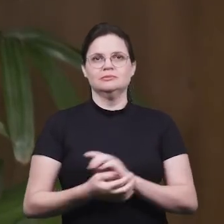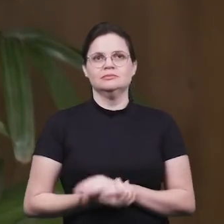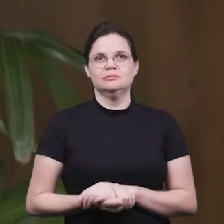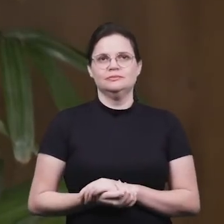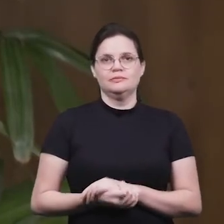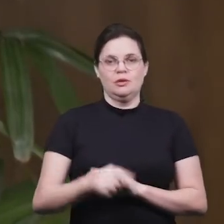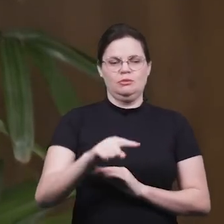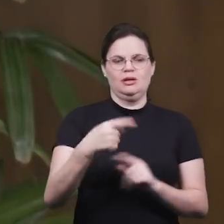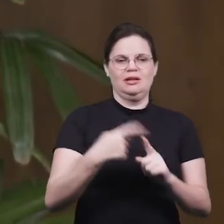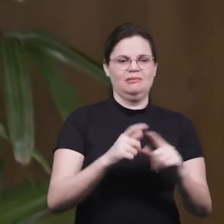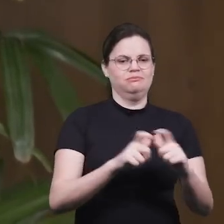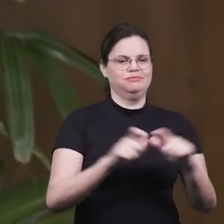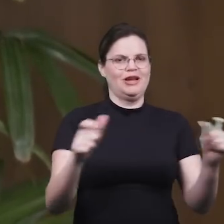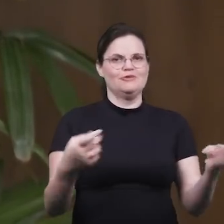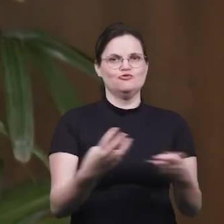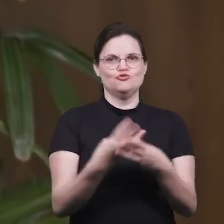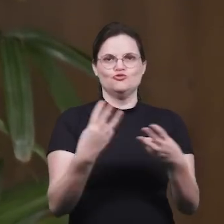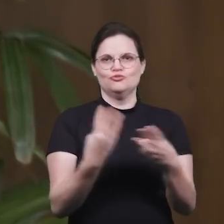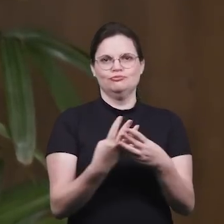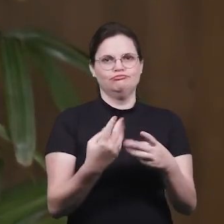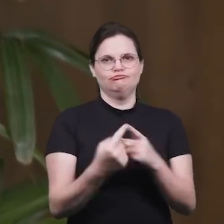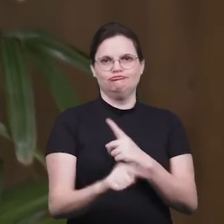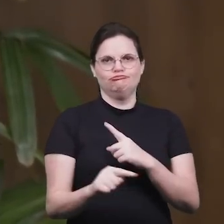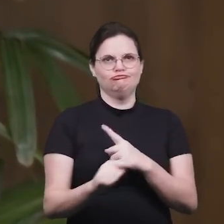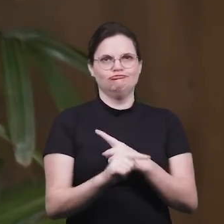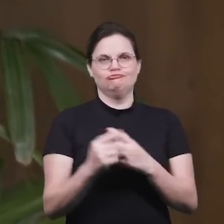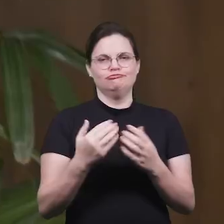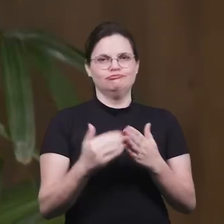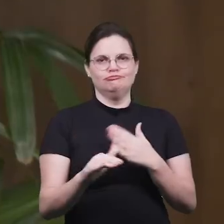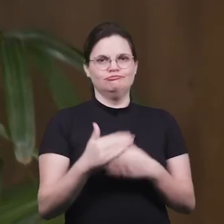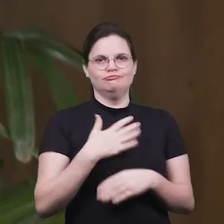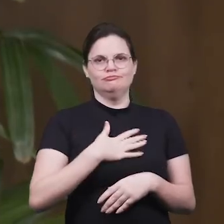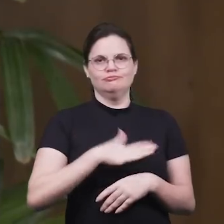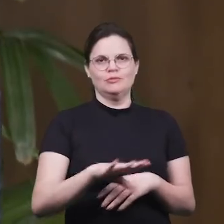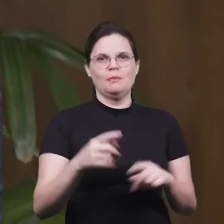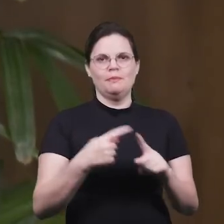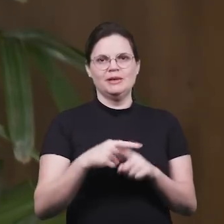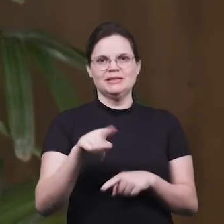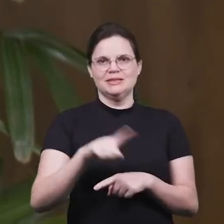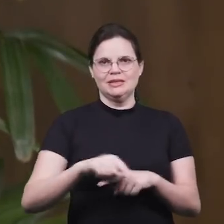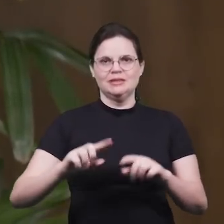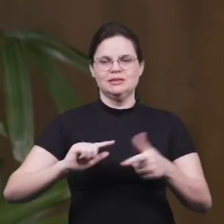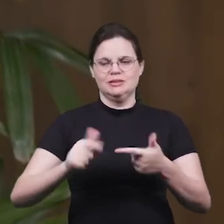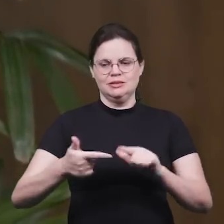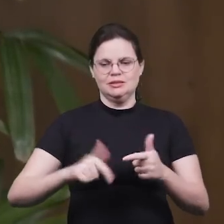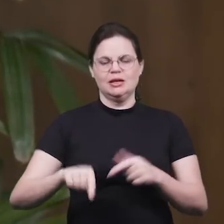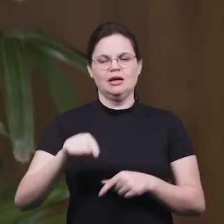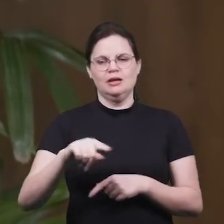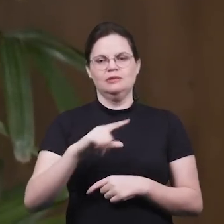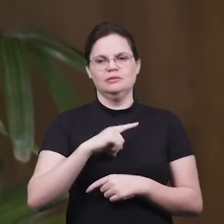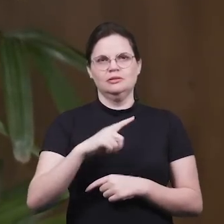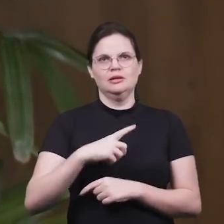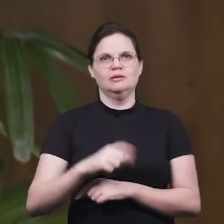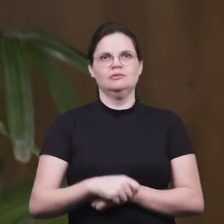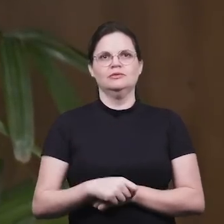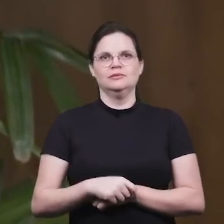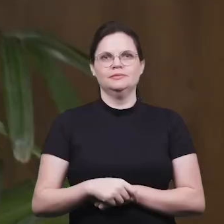dos judeus que moraram em todos os países e migraram. Como nós dizemos, tem 2